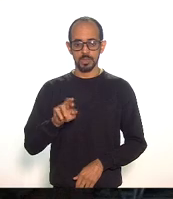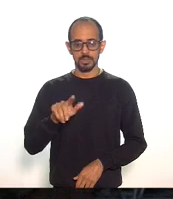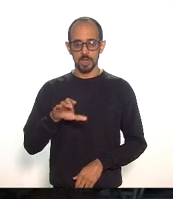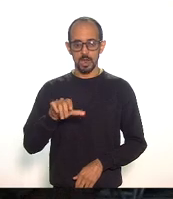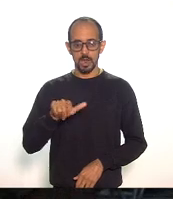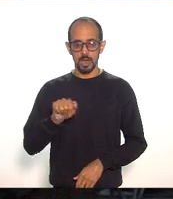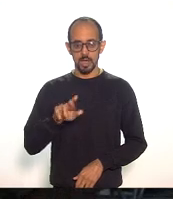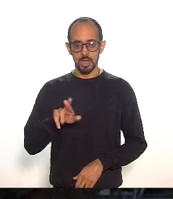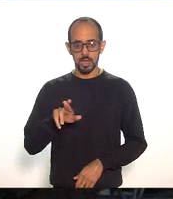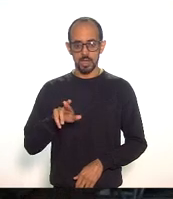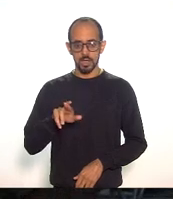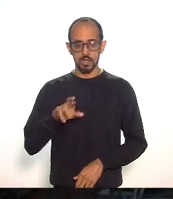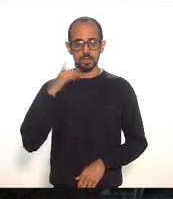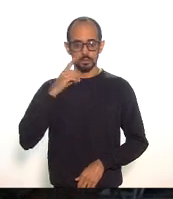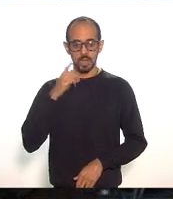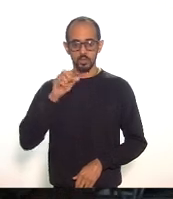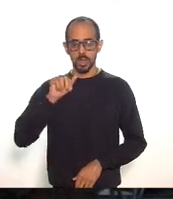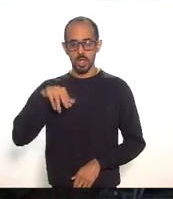Anderson Moraes.